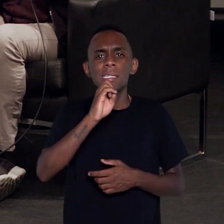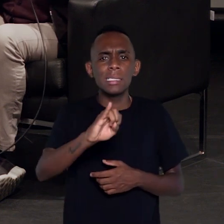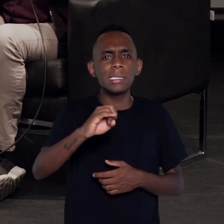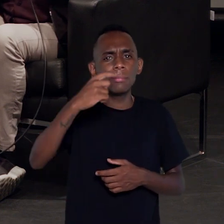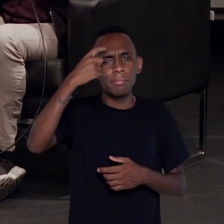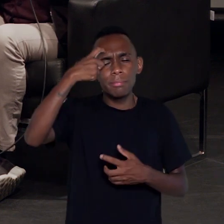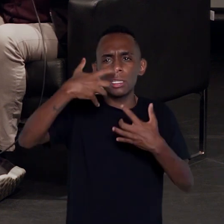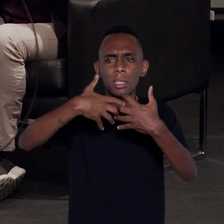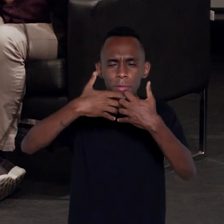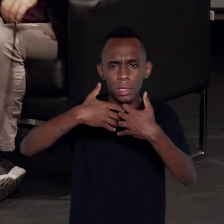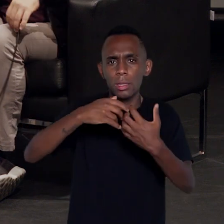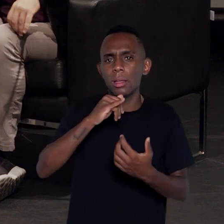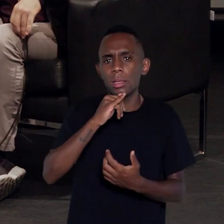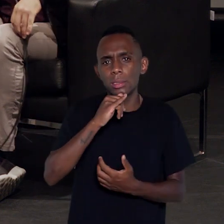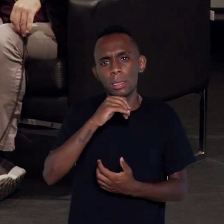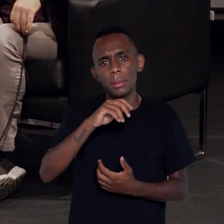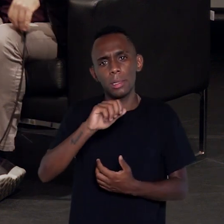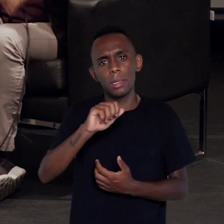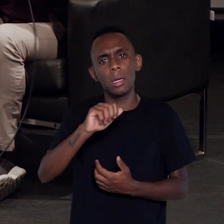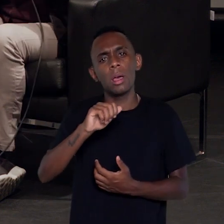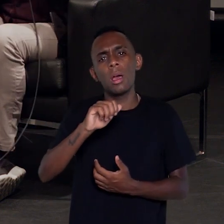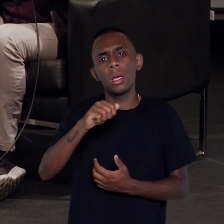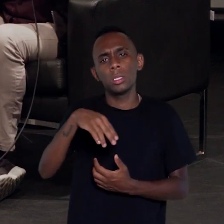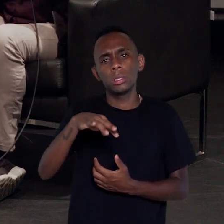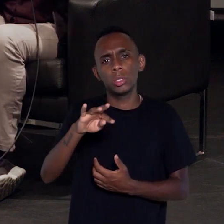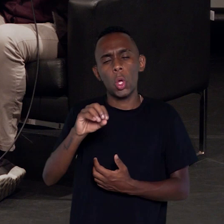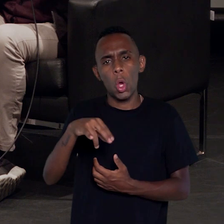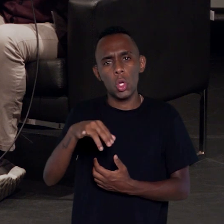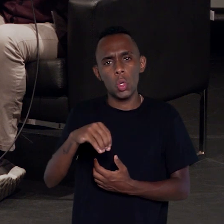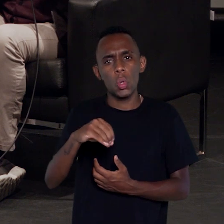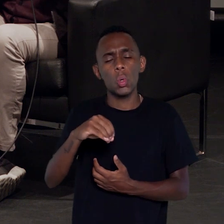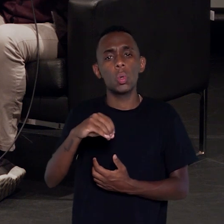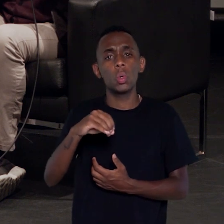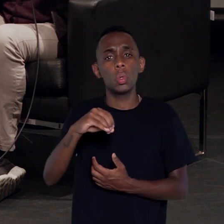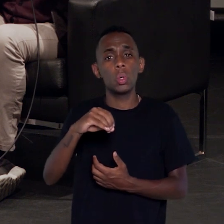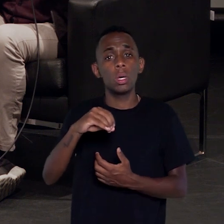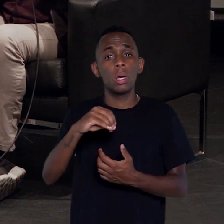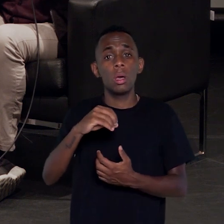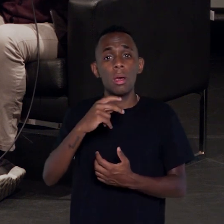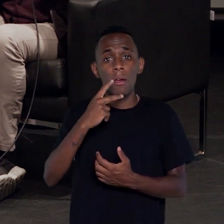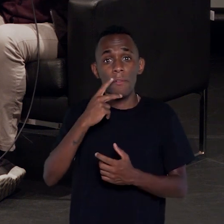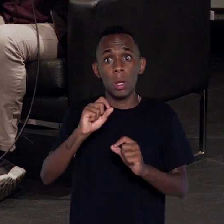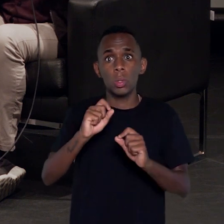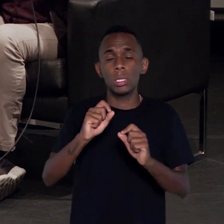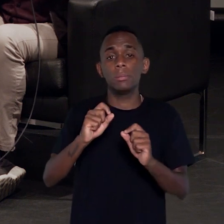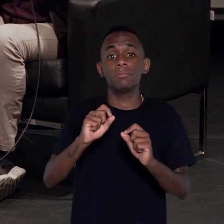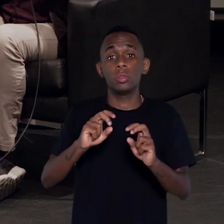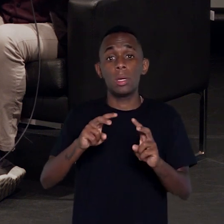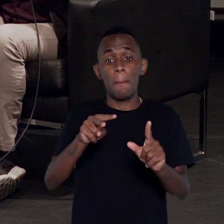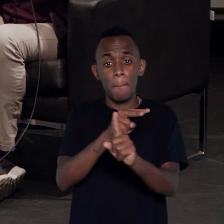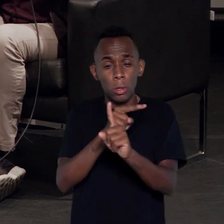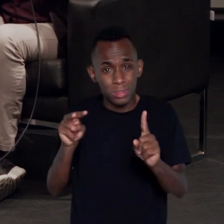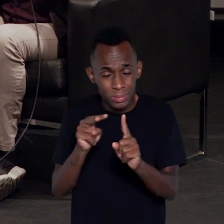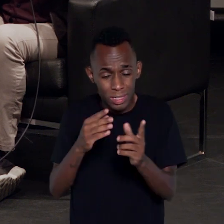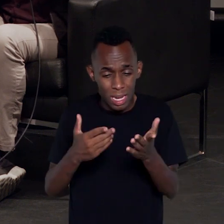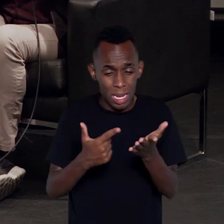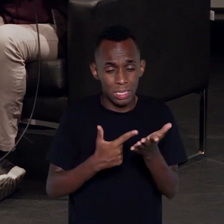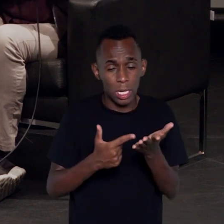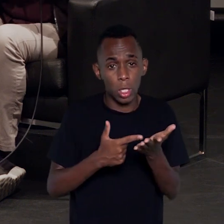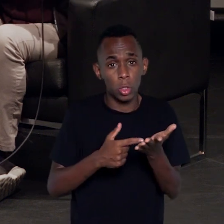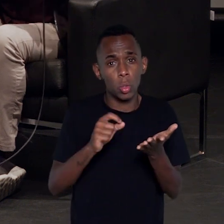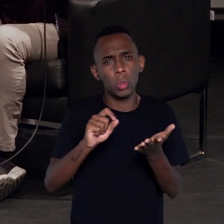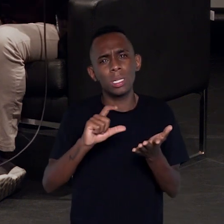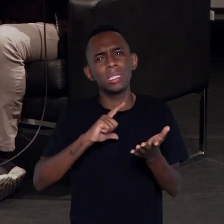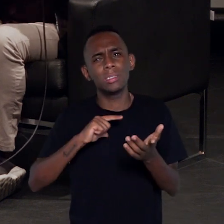gente for pensar no que o Antônio Cândido fala no direito à literatura, a gente vai pensar numa visão muito mais alargada do que seria a